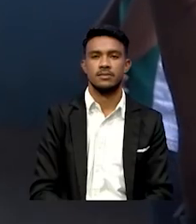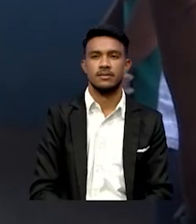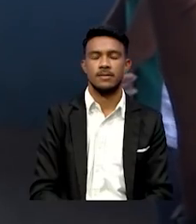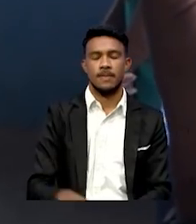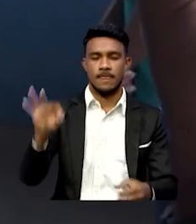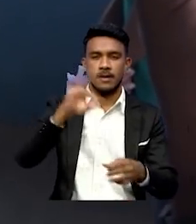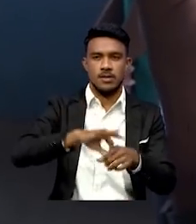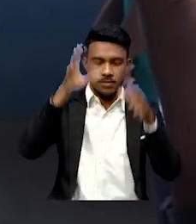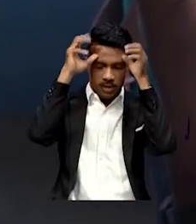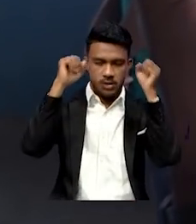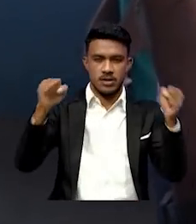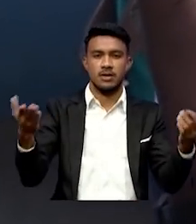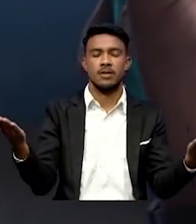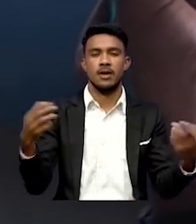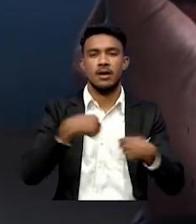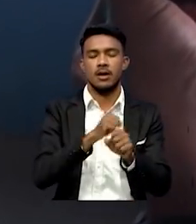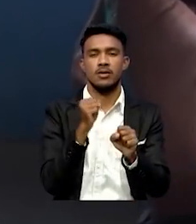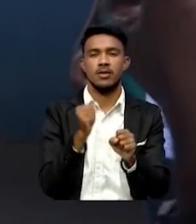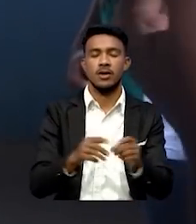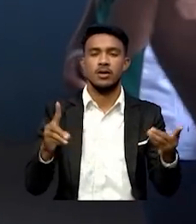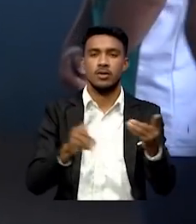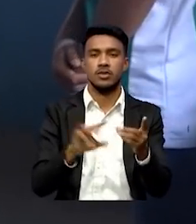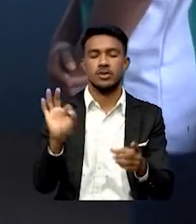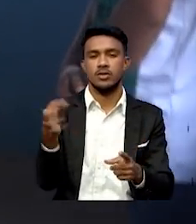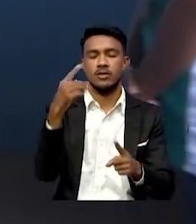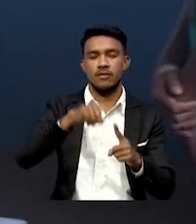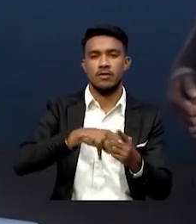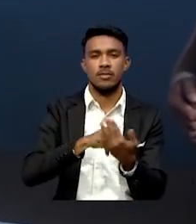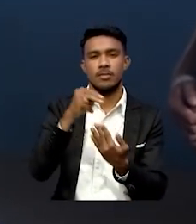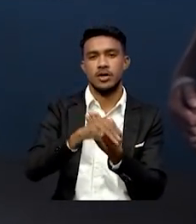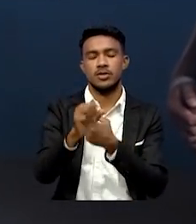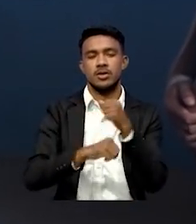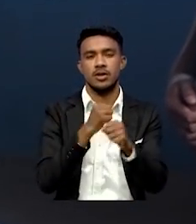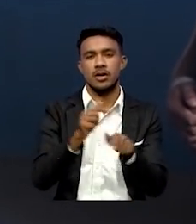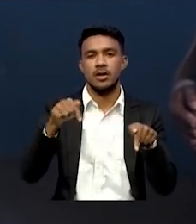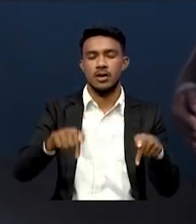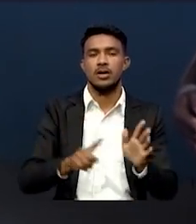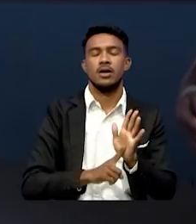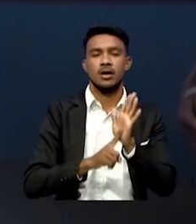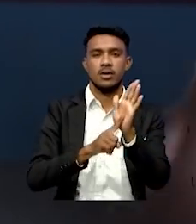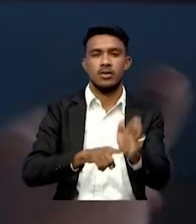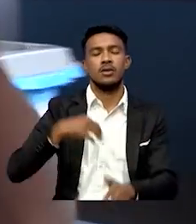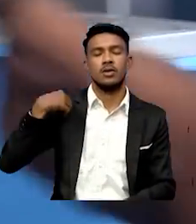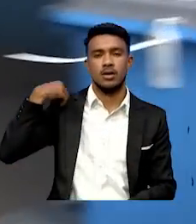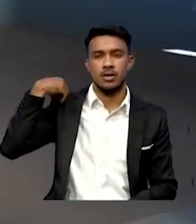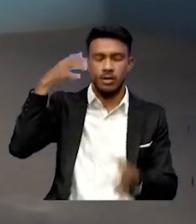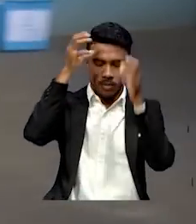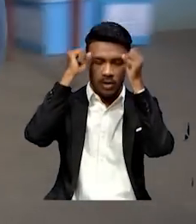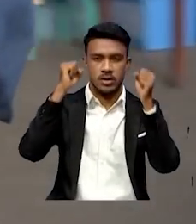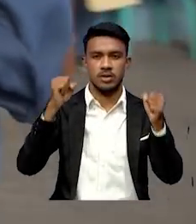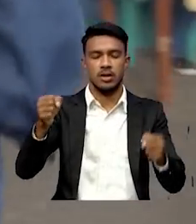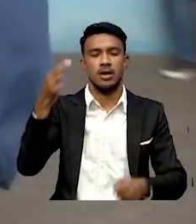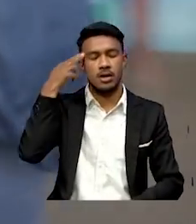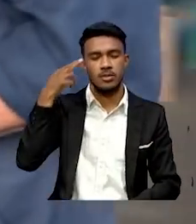Eleição presidencial Nebehalau e Aloron Sano Recensia, Fulan Março Tinangné, Hatudukata, candidato presidente José Manuel